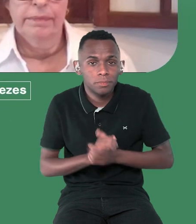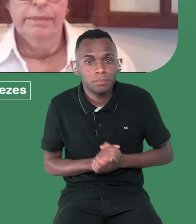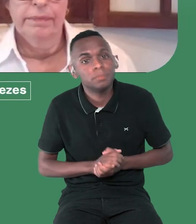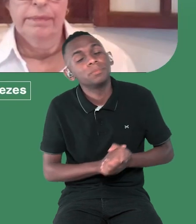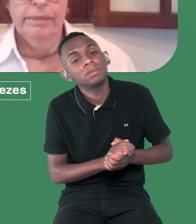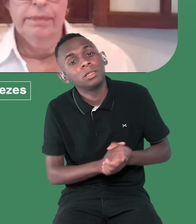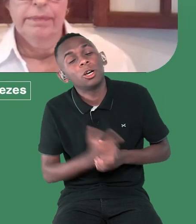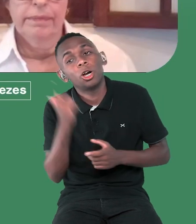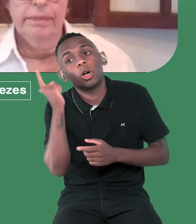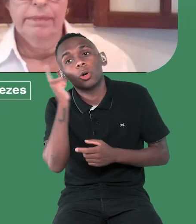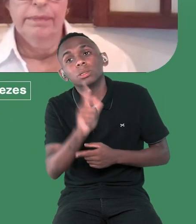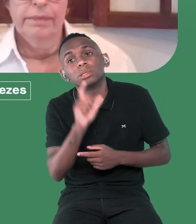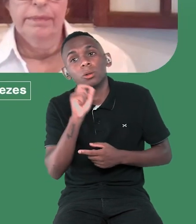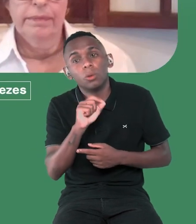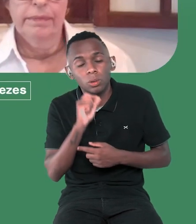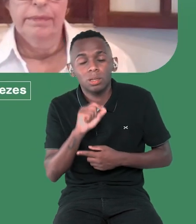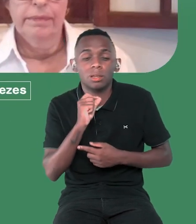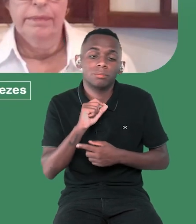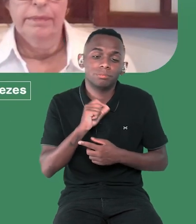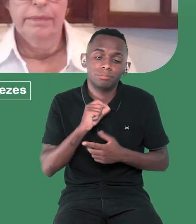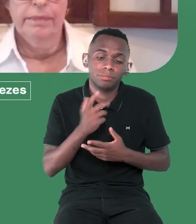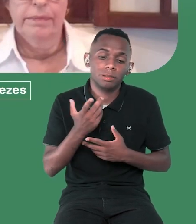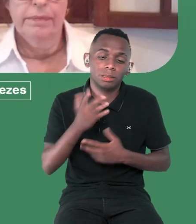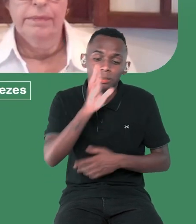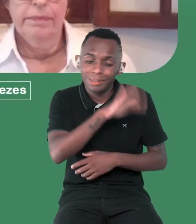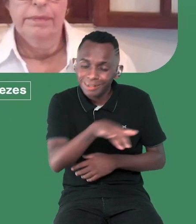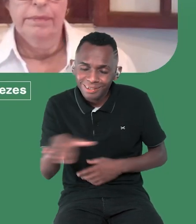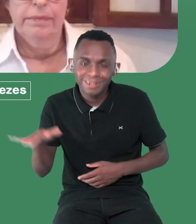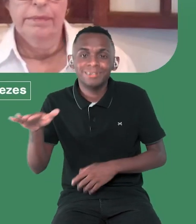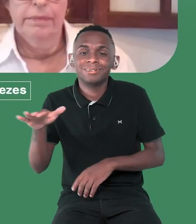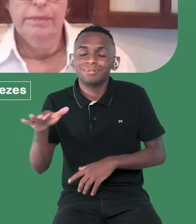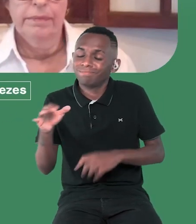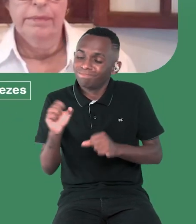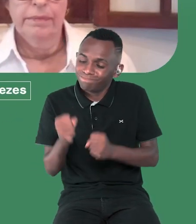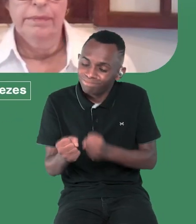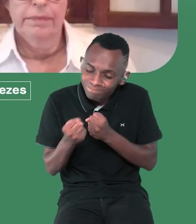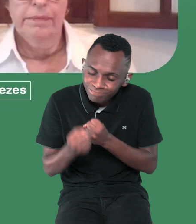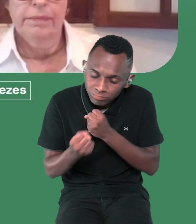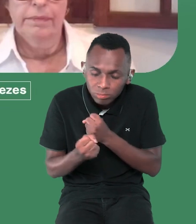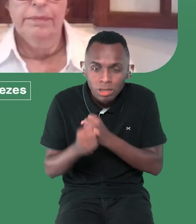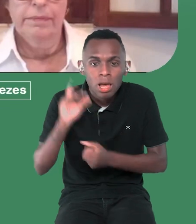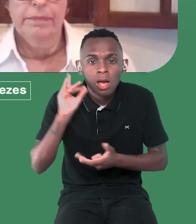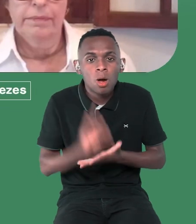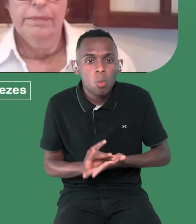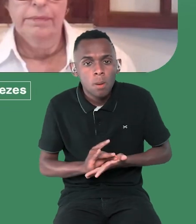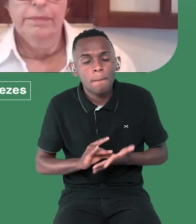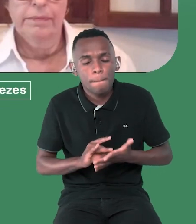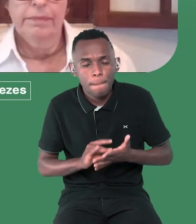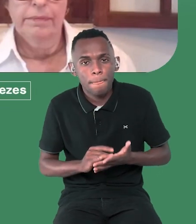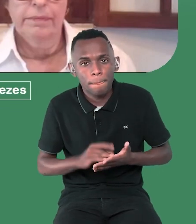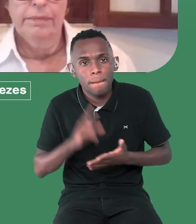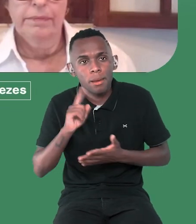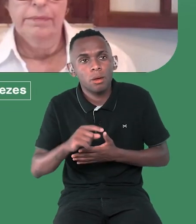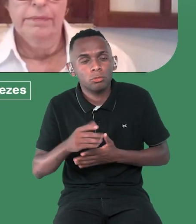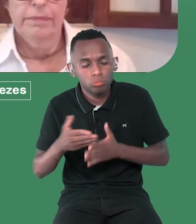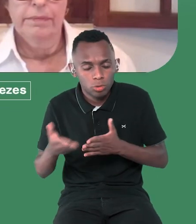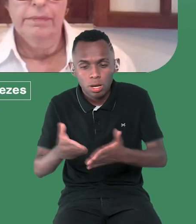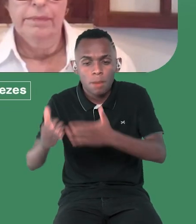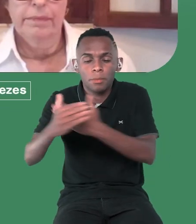todo sofrimento mental é muito difícil. E aí eu falava assim, não, Van